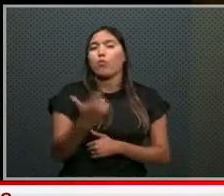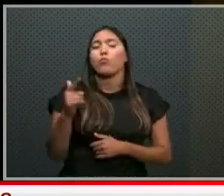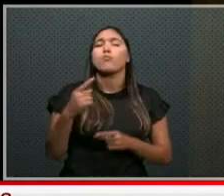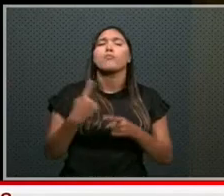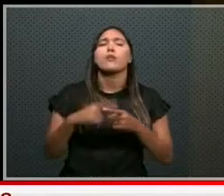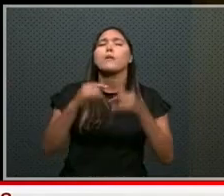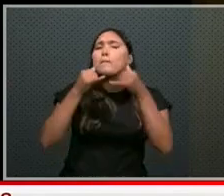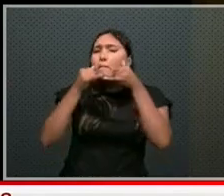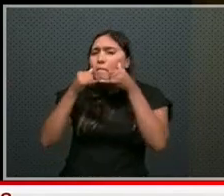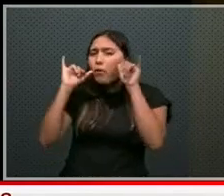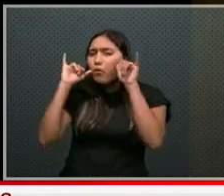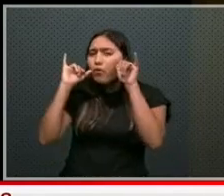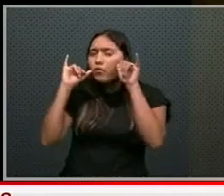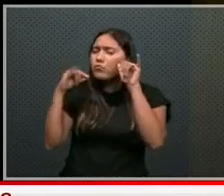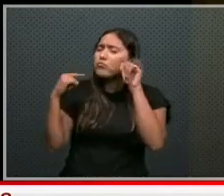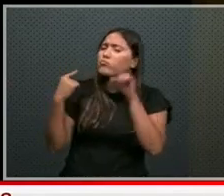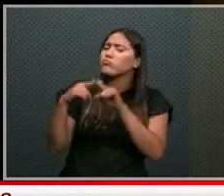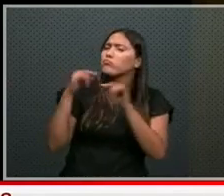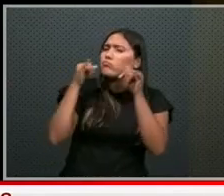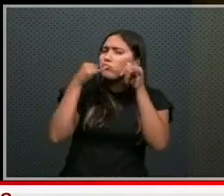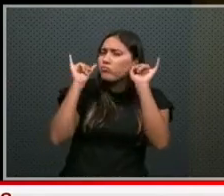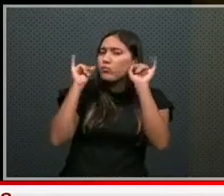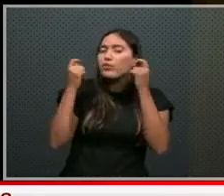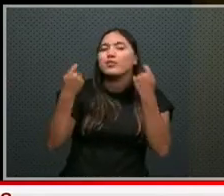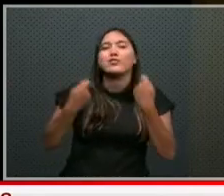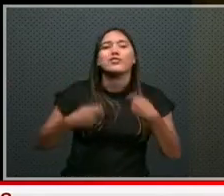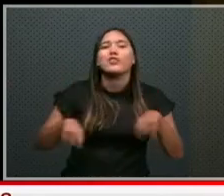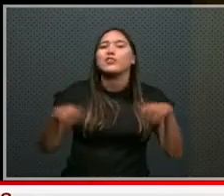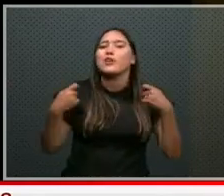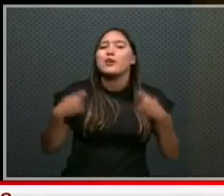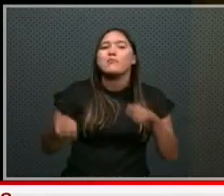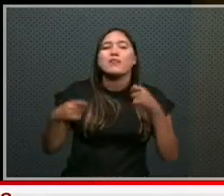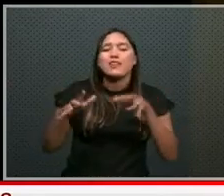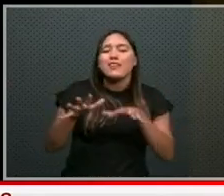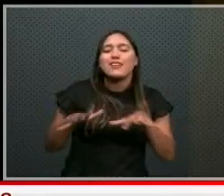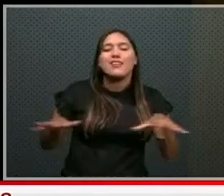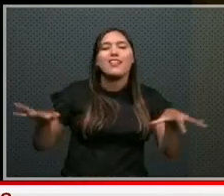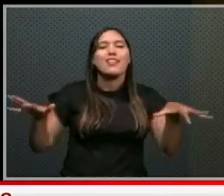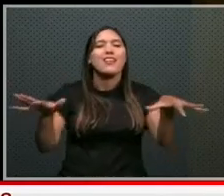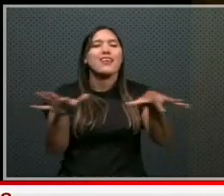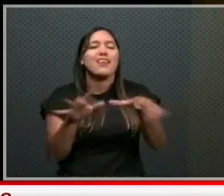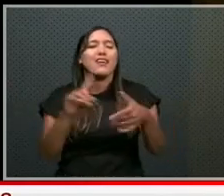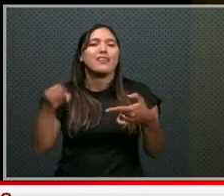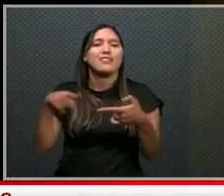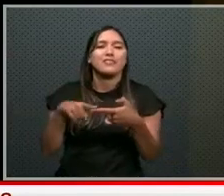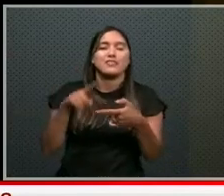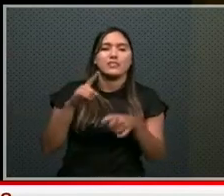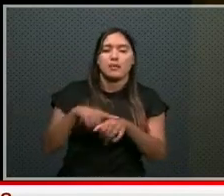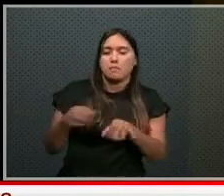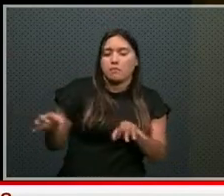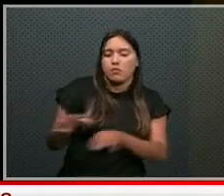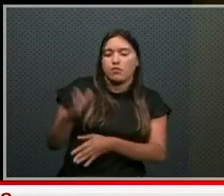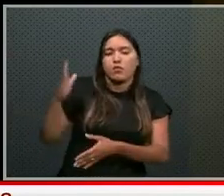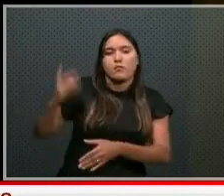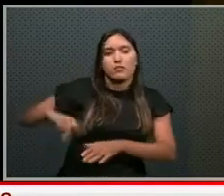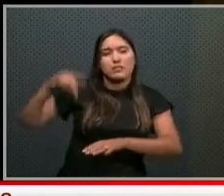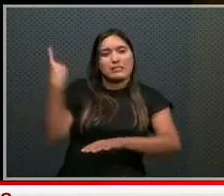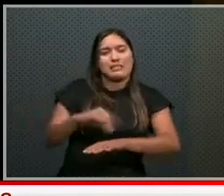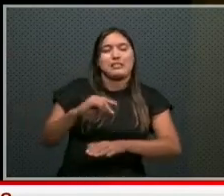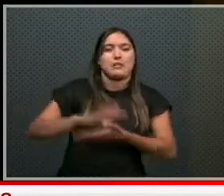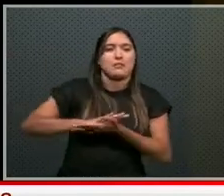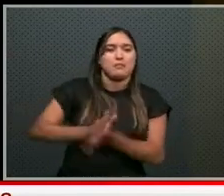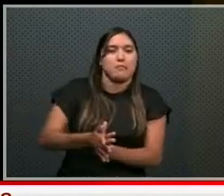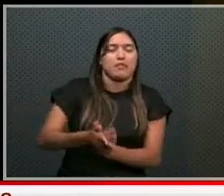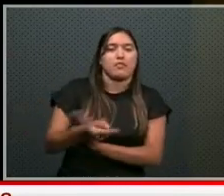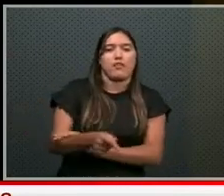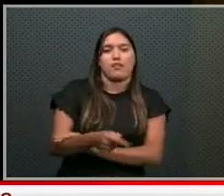boi Porque o boi ele não precisa de logística para poder na hora que ele tá pronto para você abater você